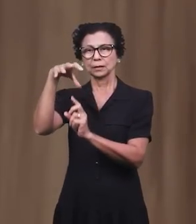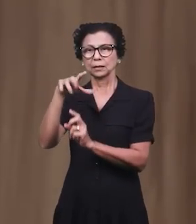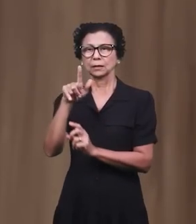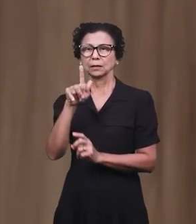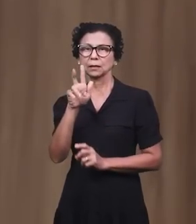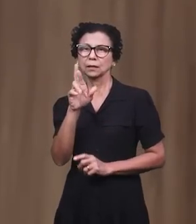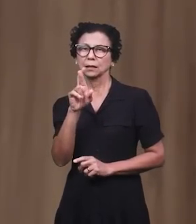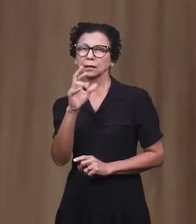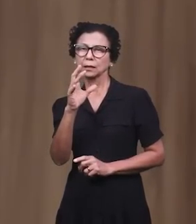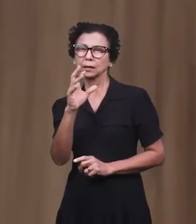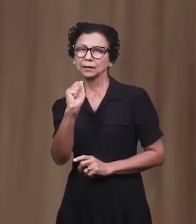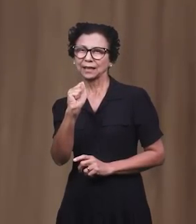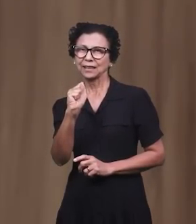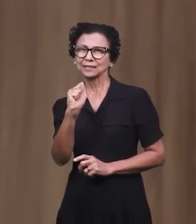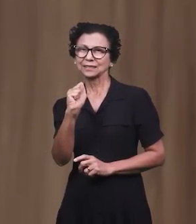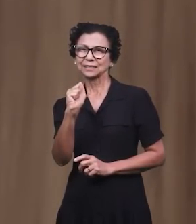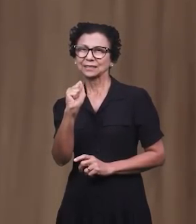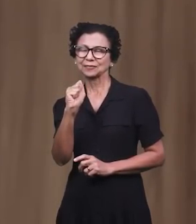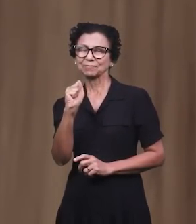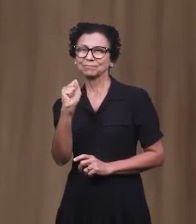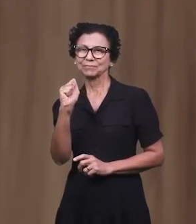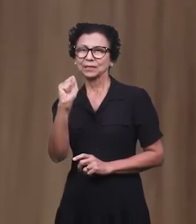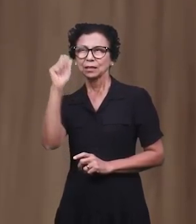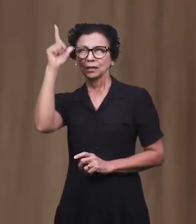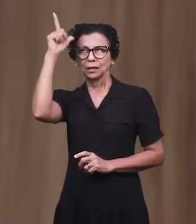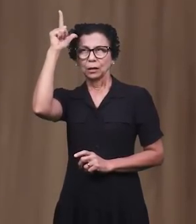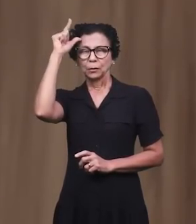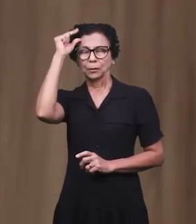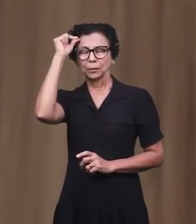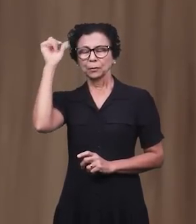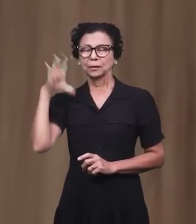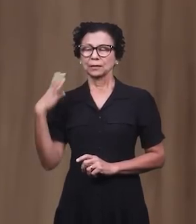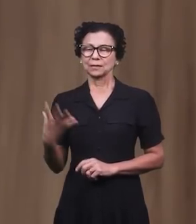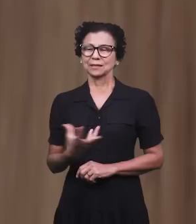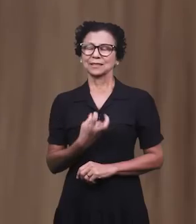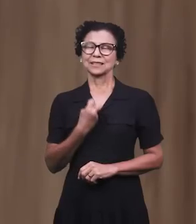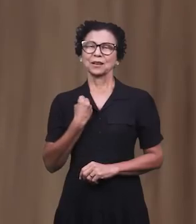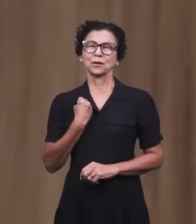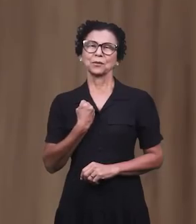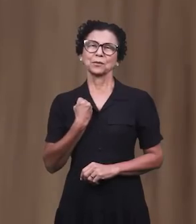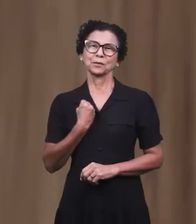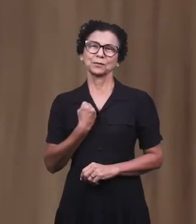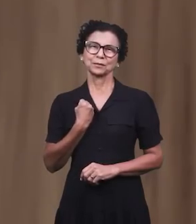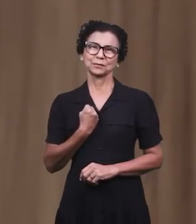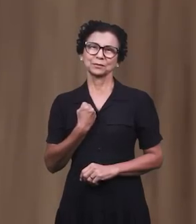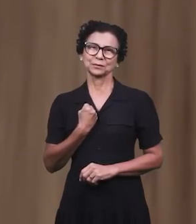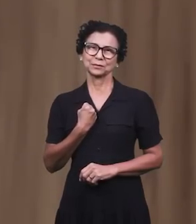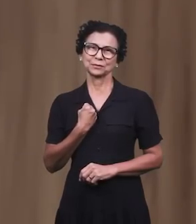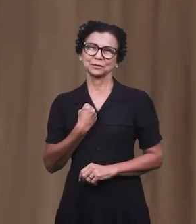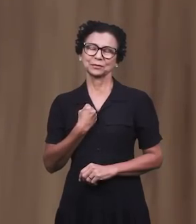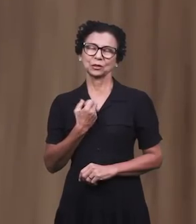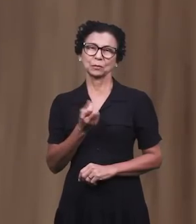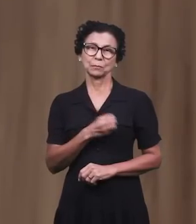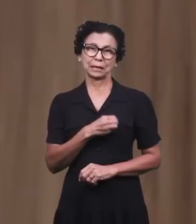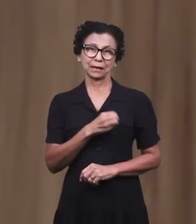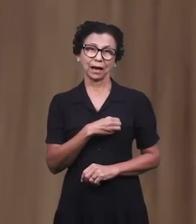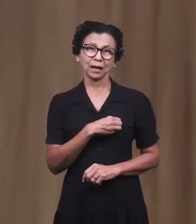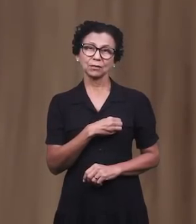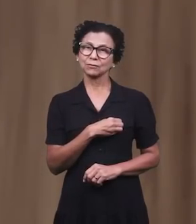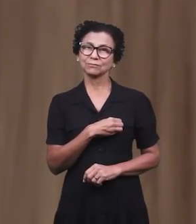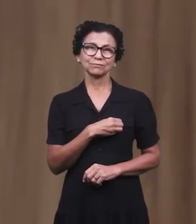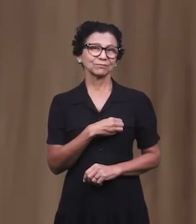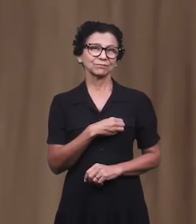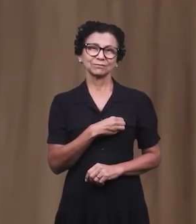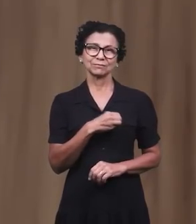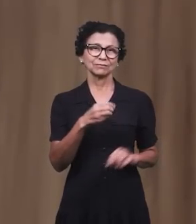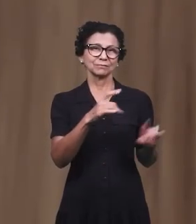salvação. E aí nos dá a ressurreição, já não estamos mais mortos, mas agora vivemos pela graça. Alcançamos